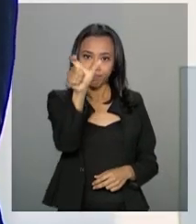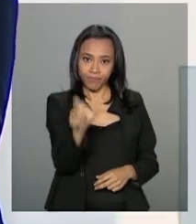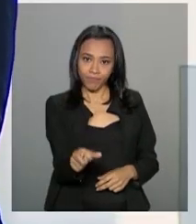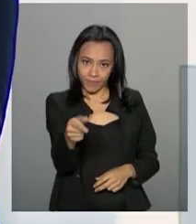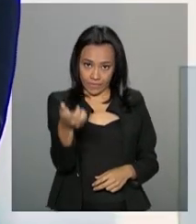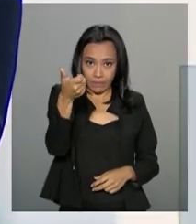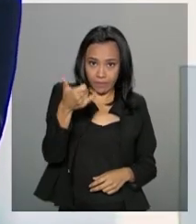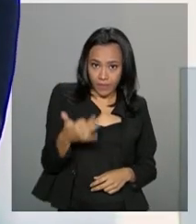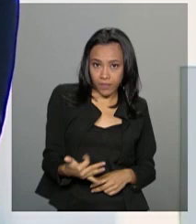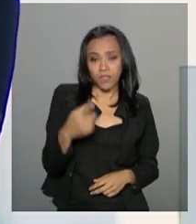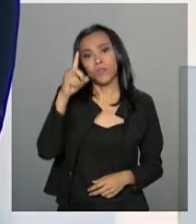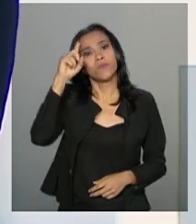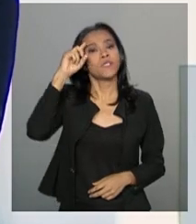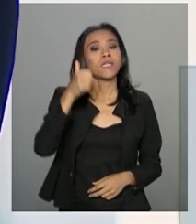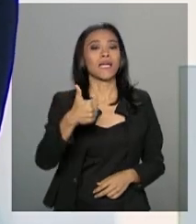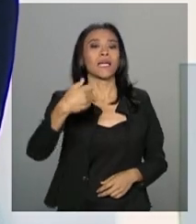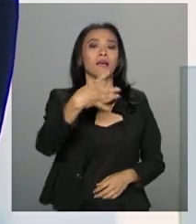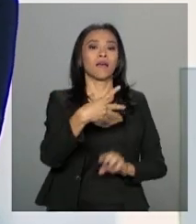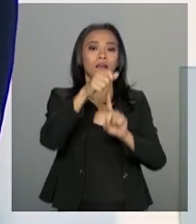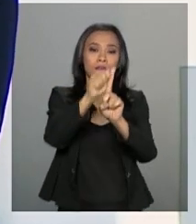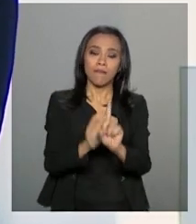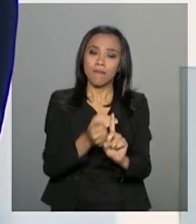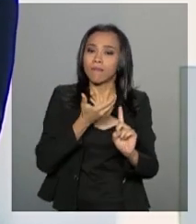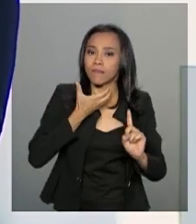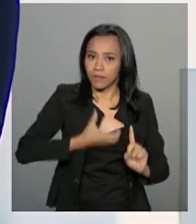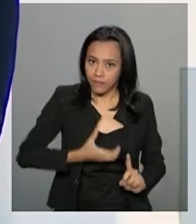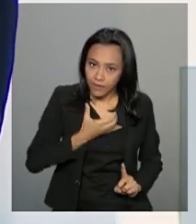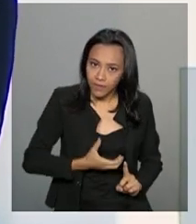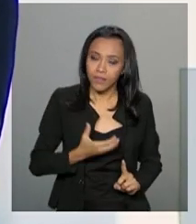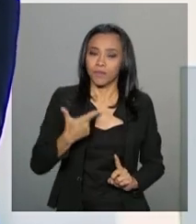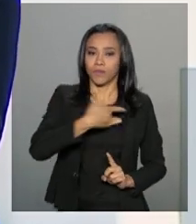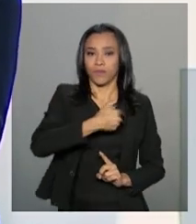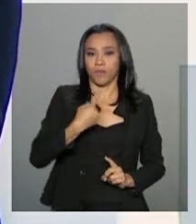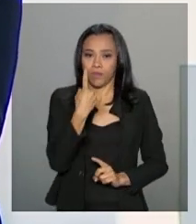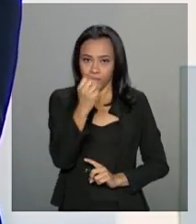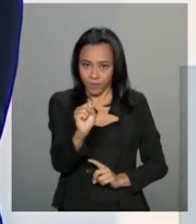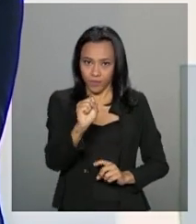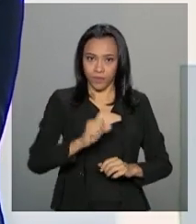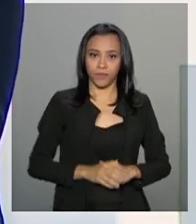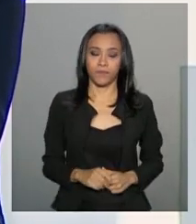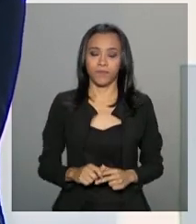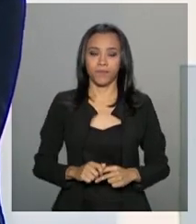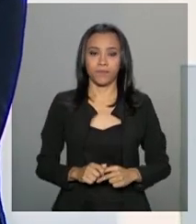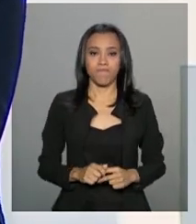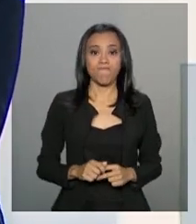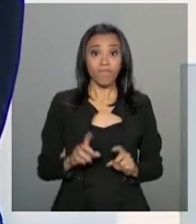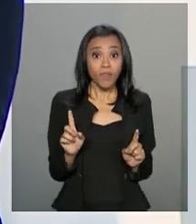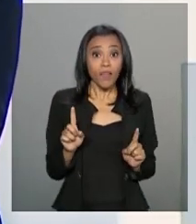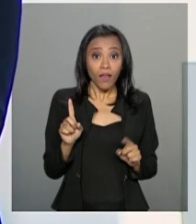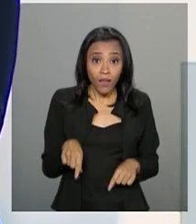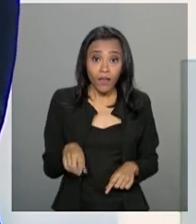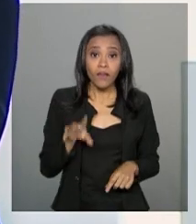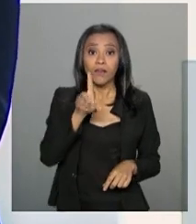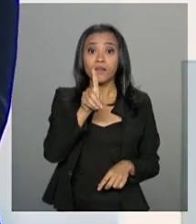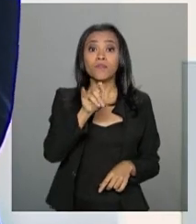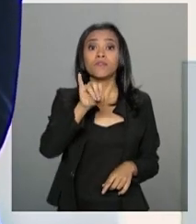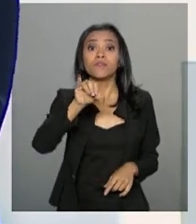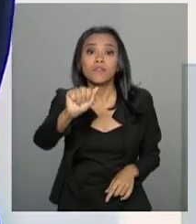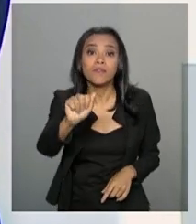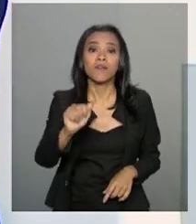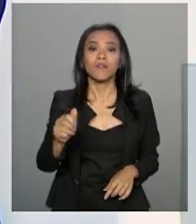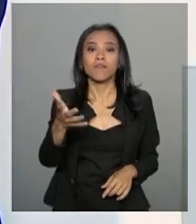14 de dezembro de 2018 é data que ficará